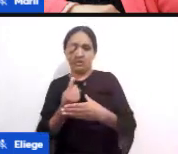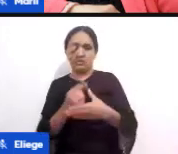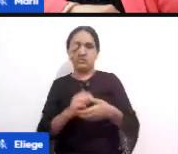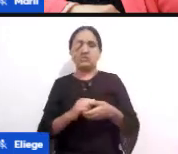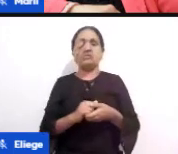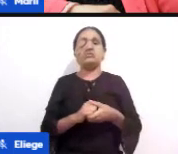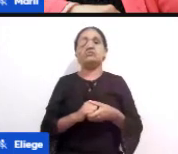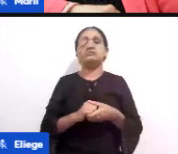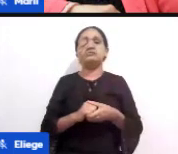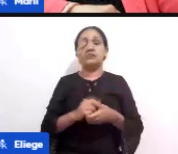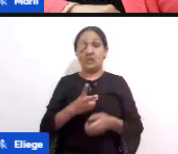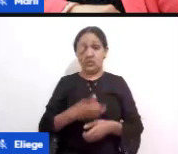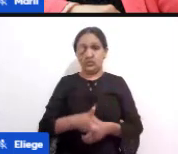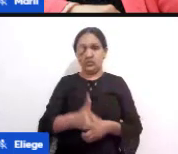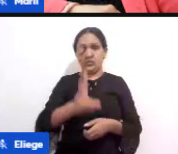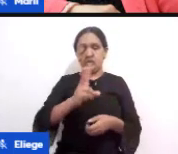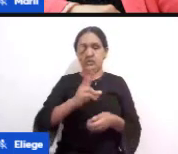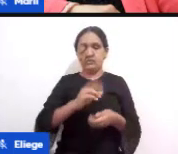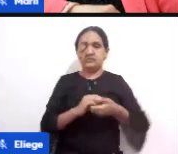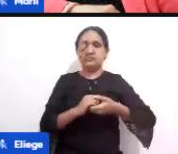Podemos passar.